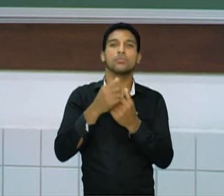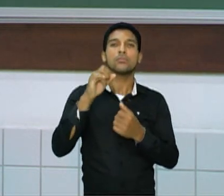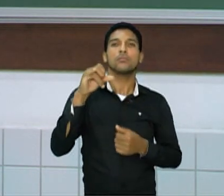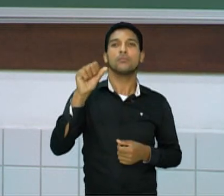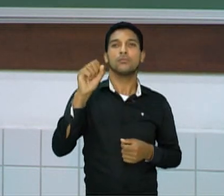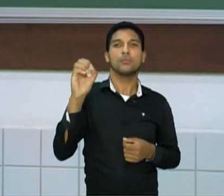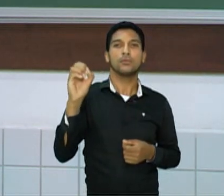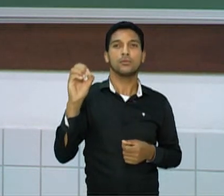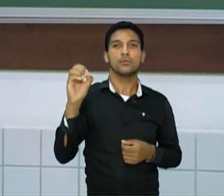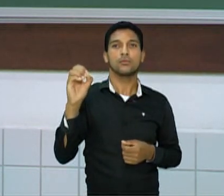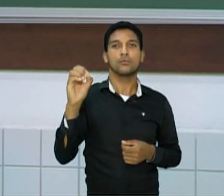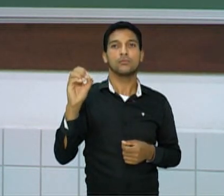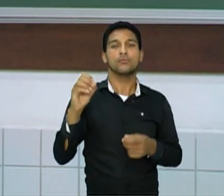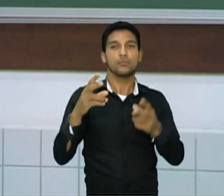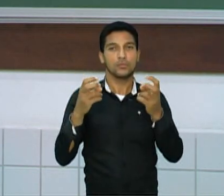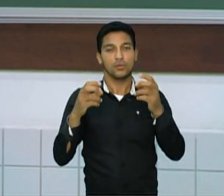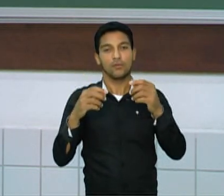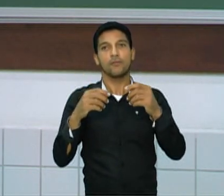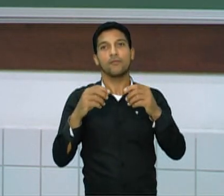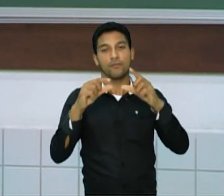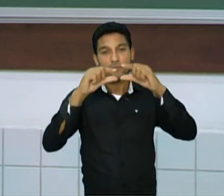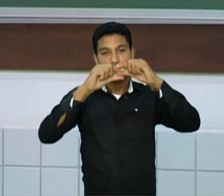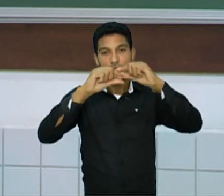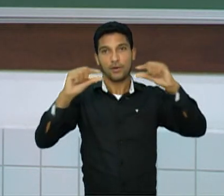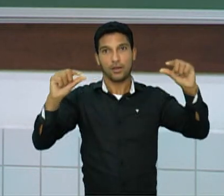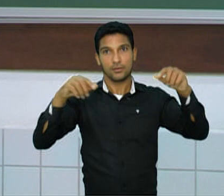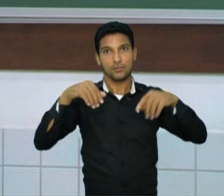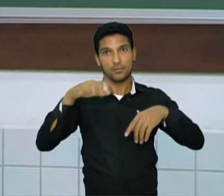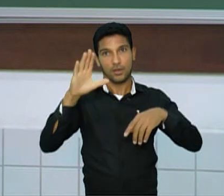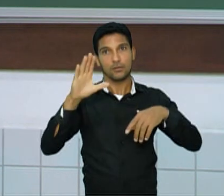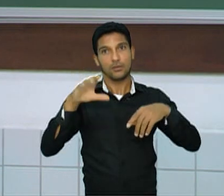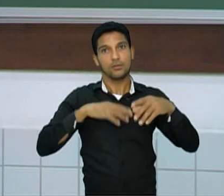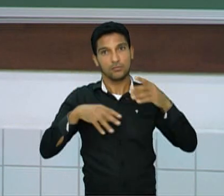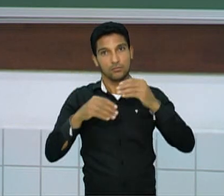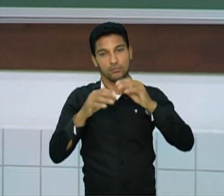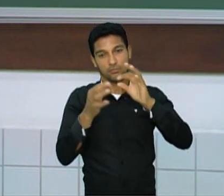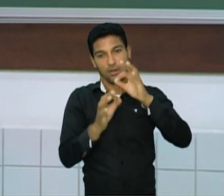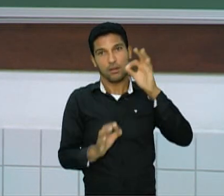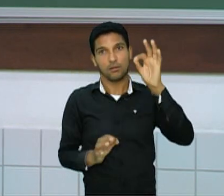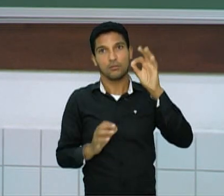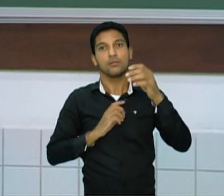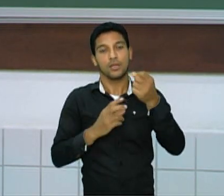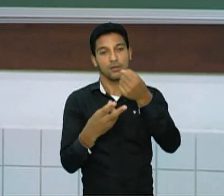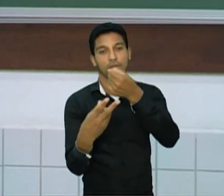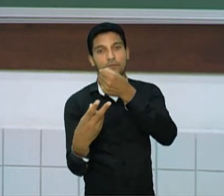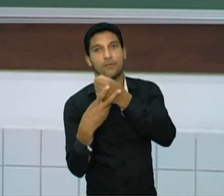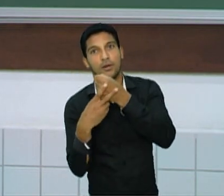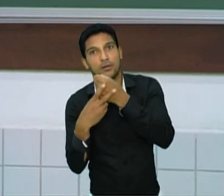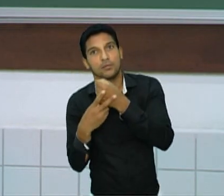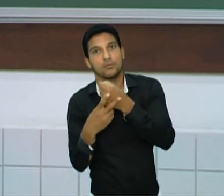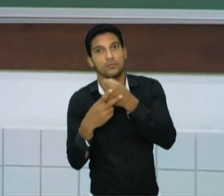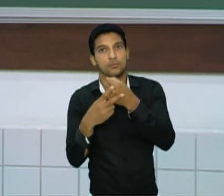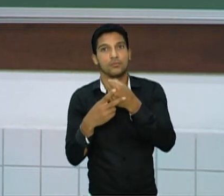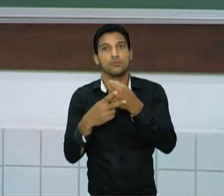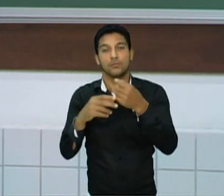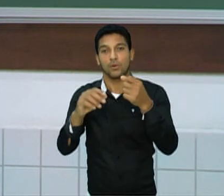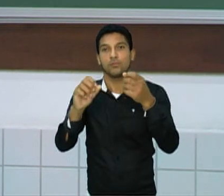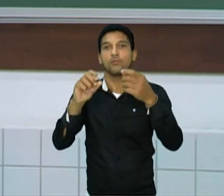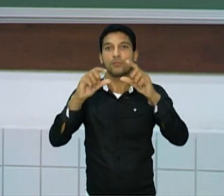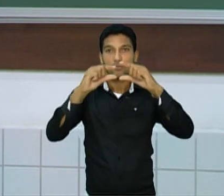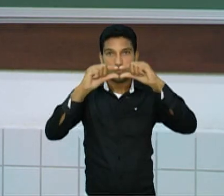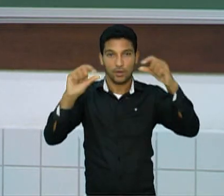é mais alongada, ela é mais elaborada, tem um verbo, logo, oração subordinada,